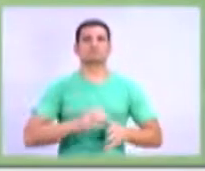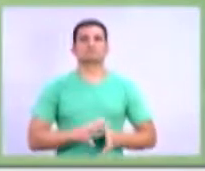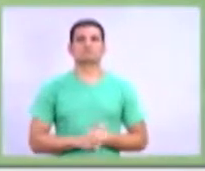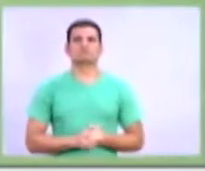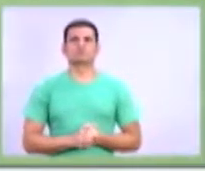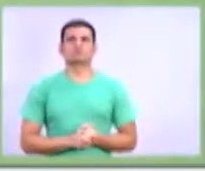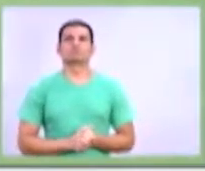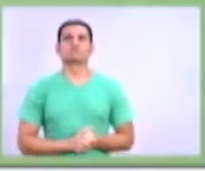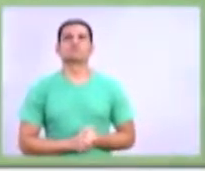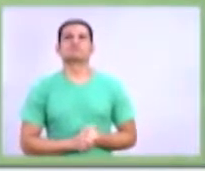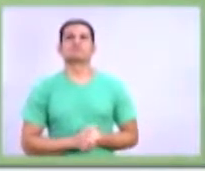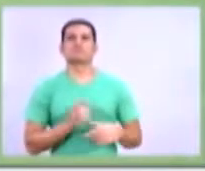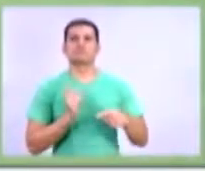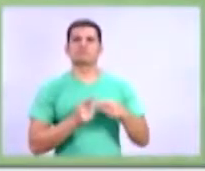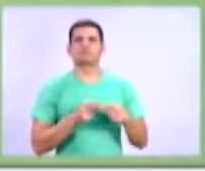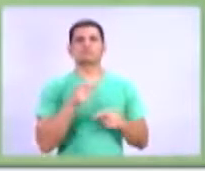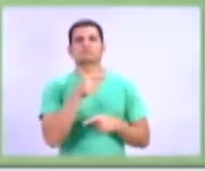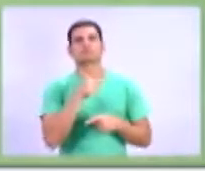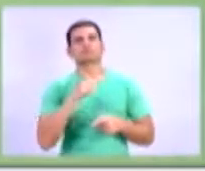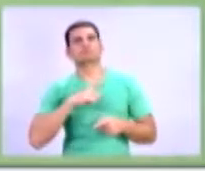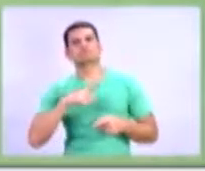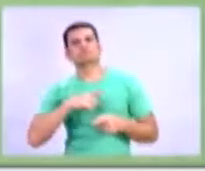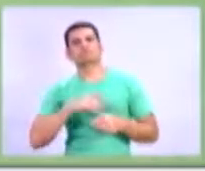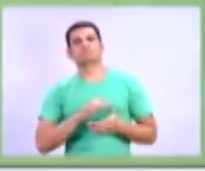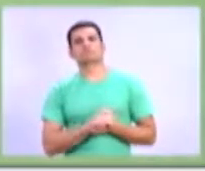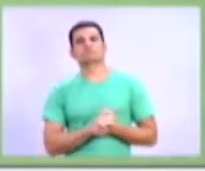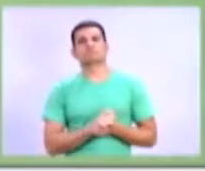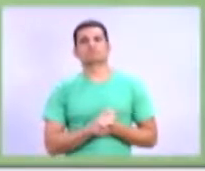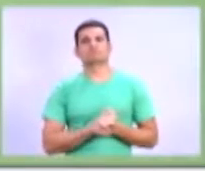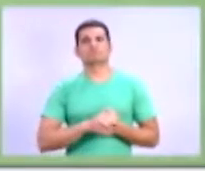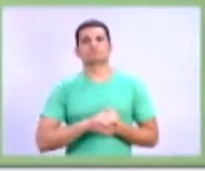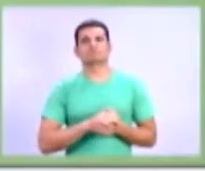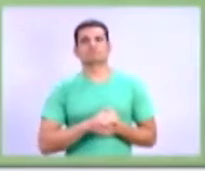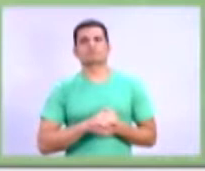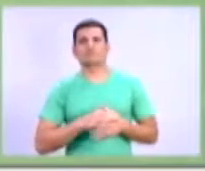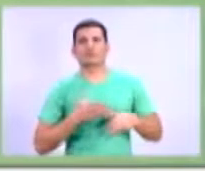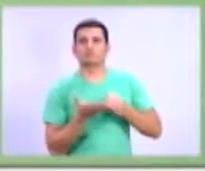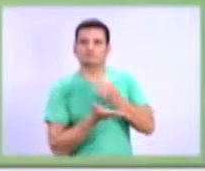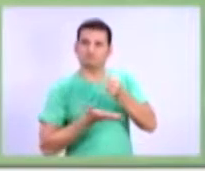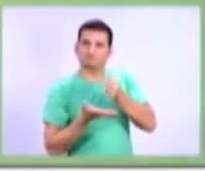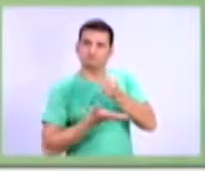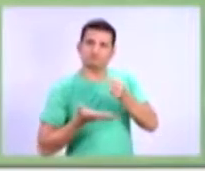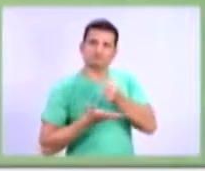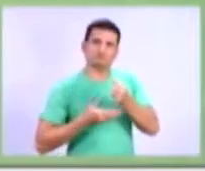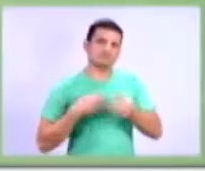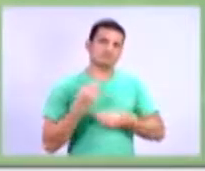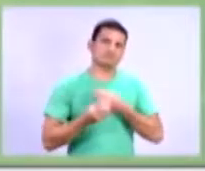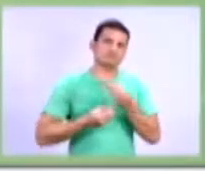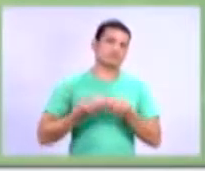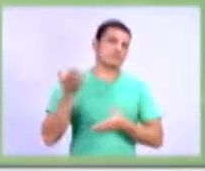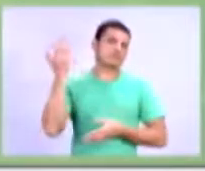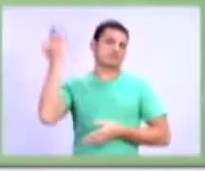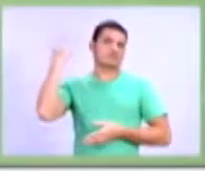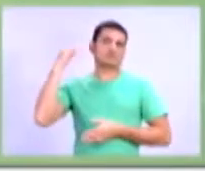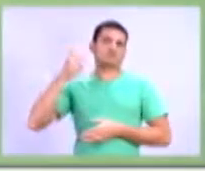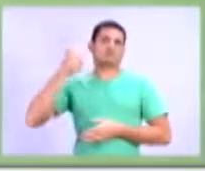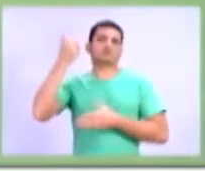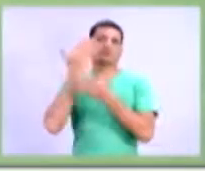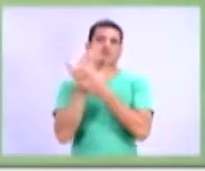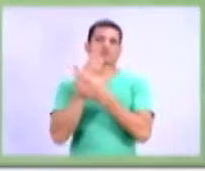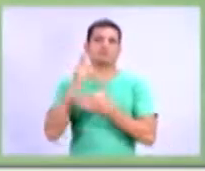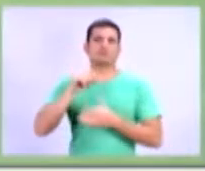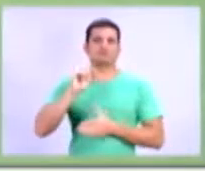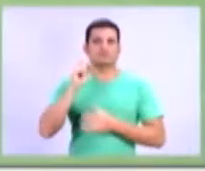ela fundamenta-se aqui no que nós estamos nos fundamentando desde a primeira aula, né? Que é a